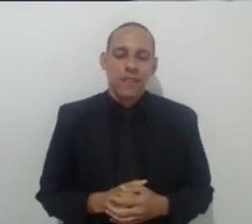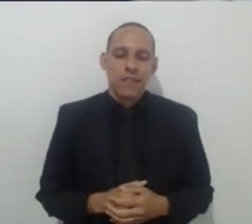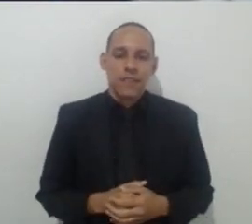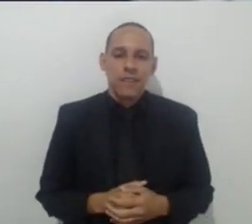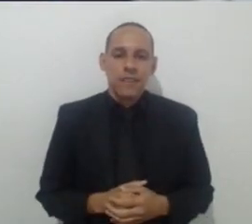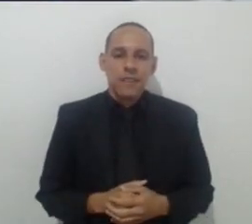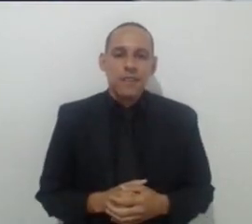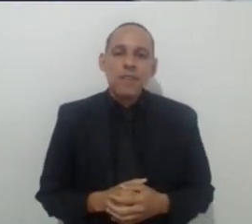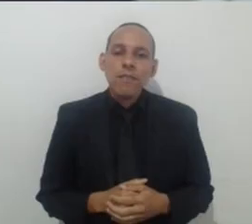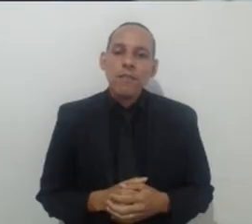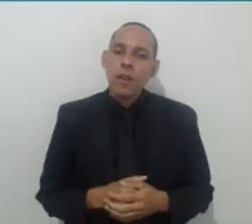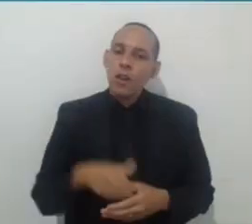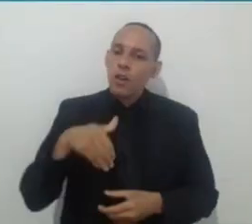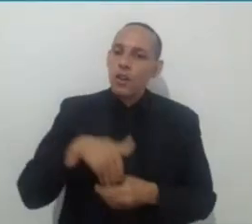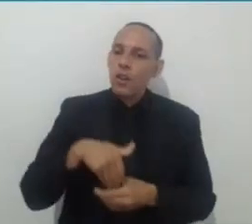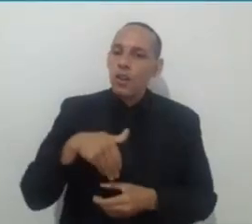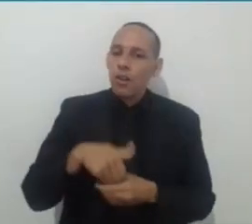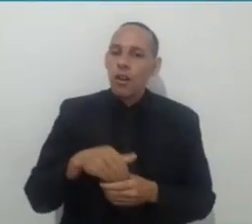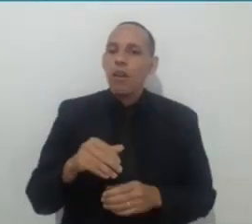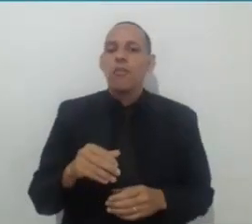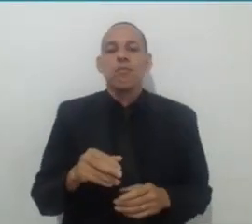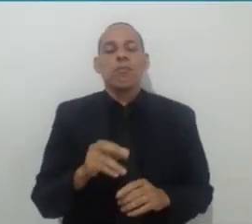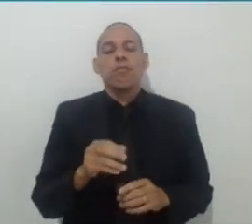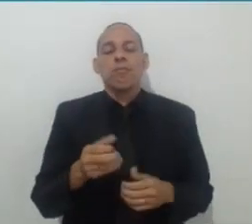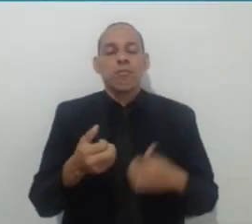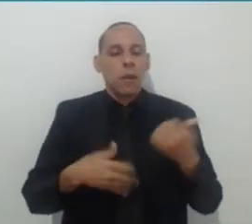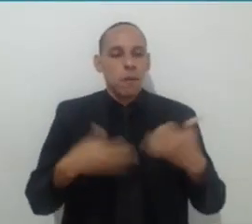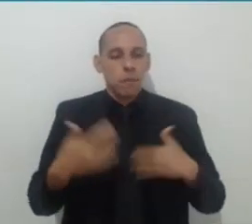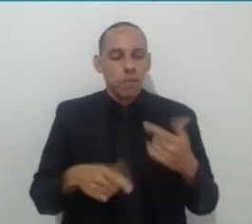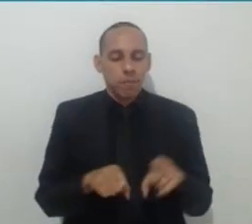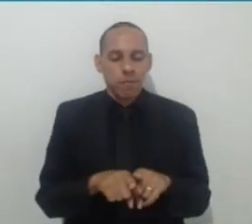votar e relatar. Oi, não, excelência.